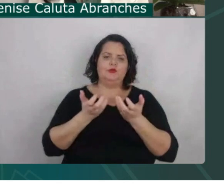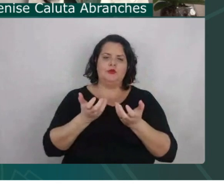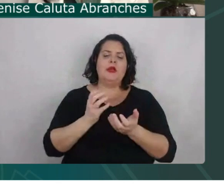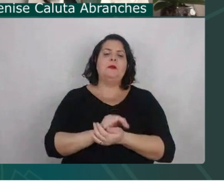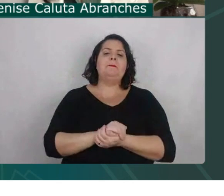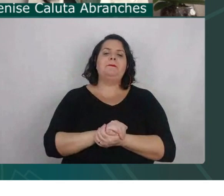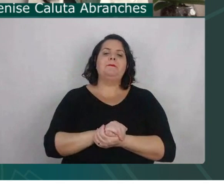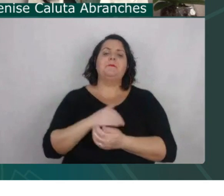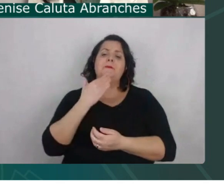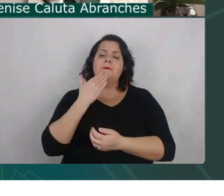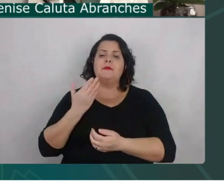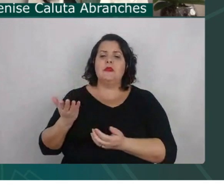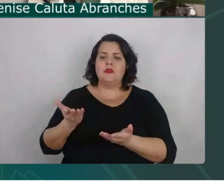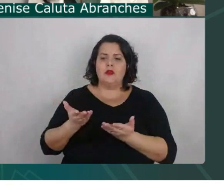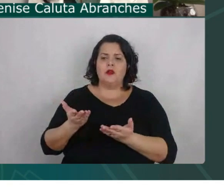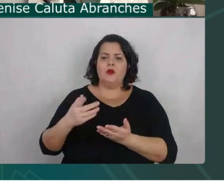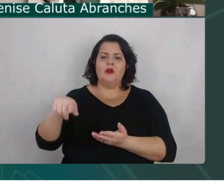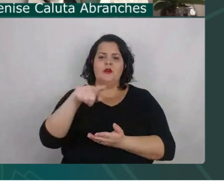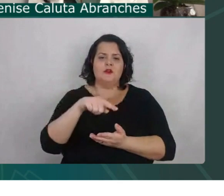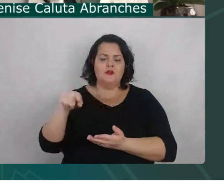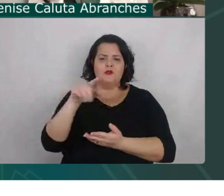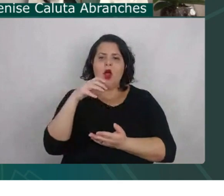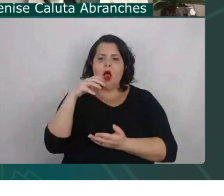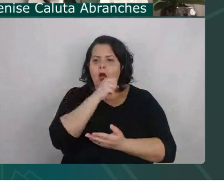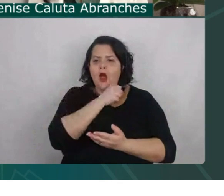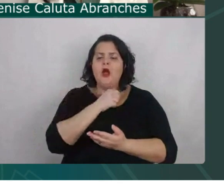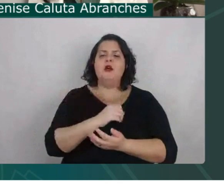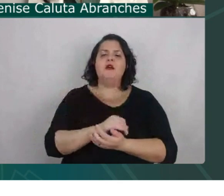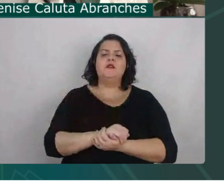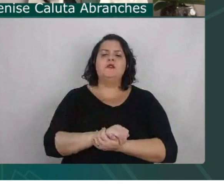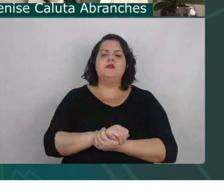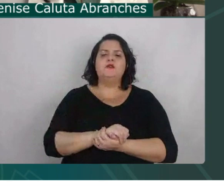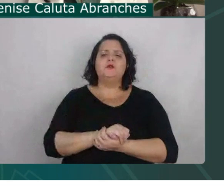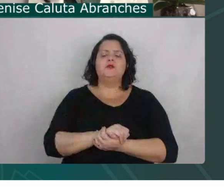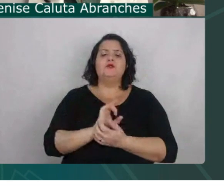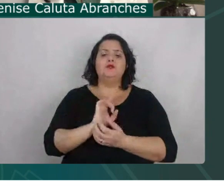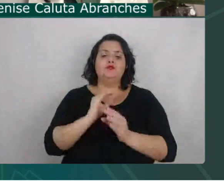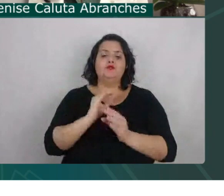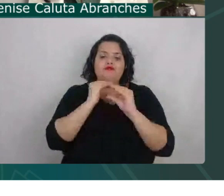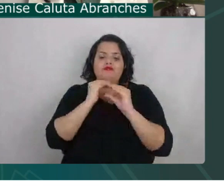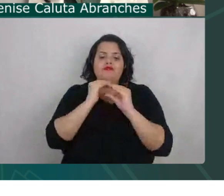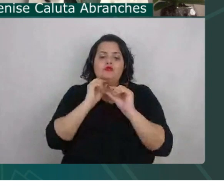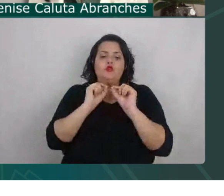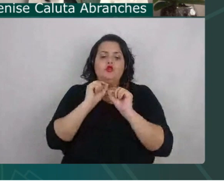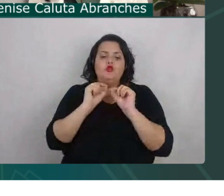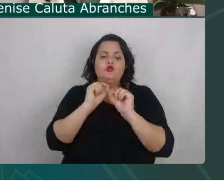vocês deixassem, de uma maneira breve, uma mensagem para todos nós que estamos